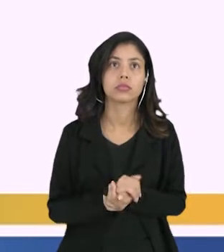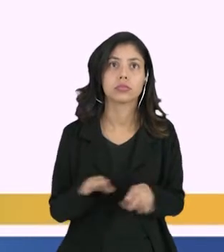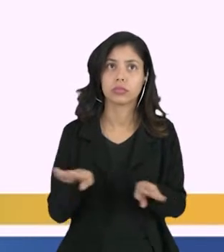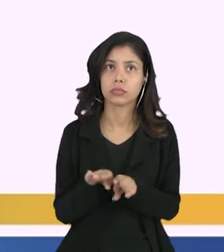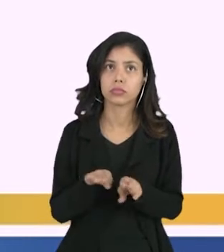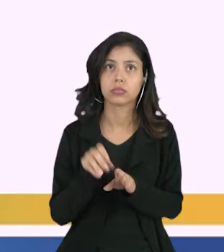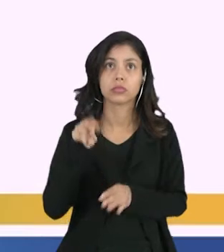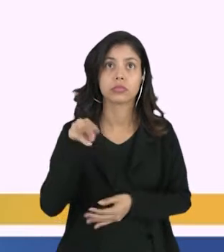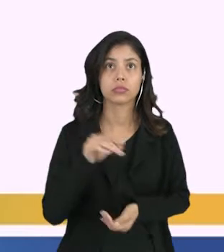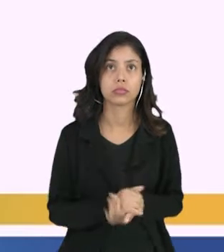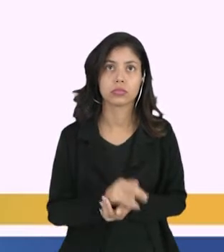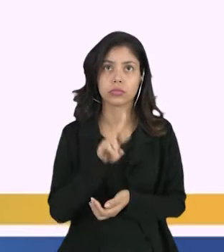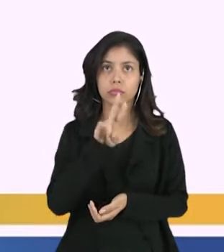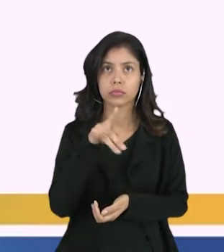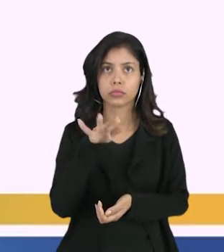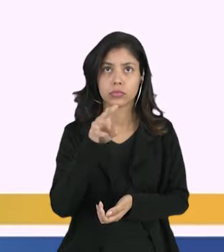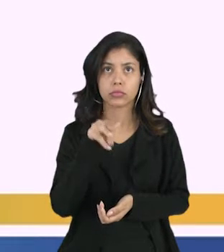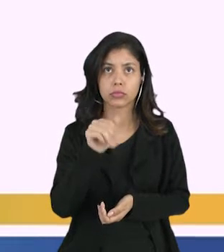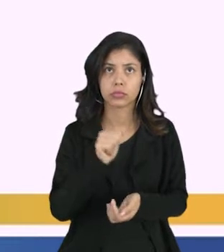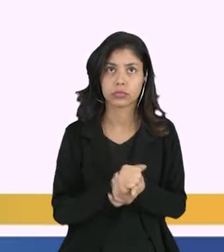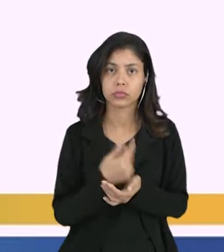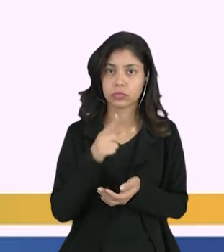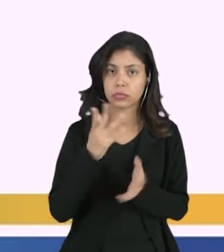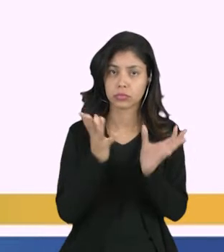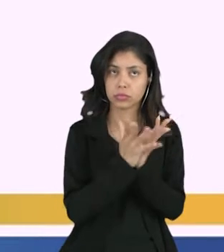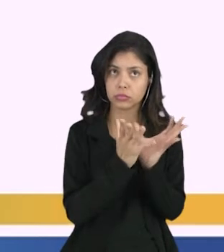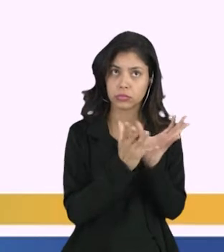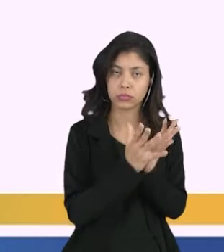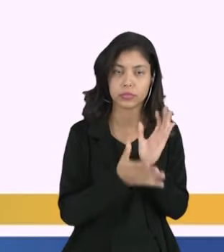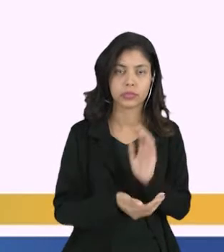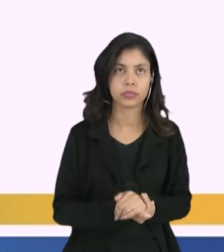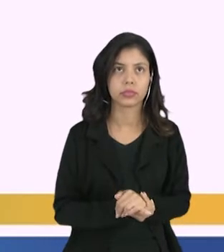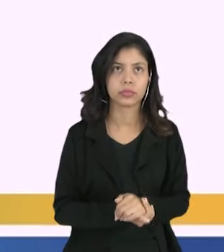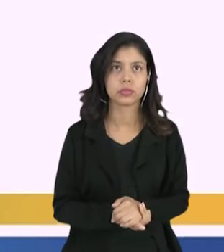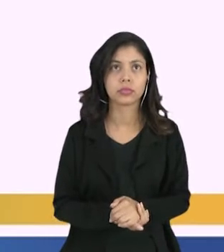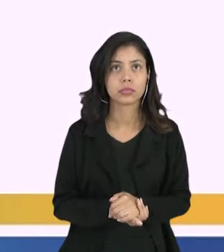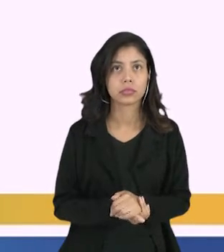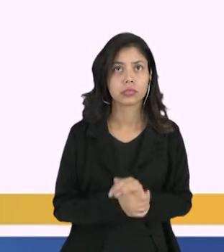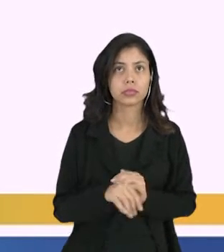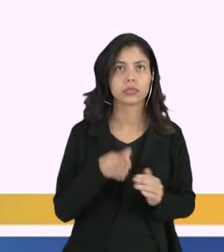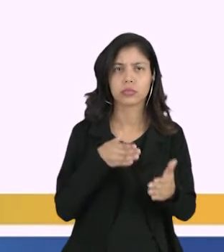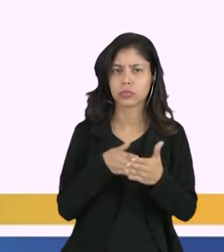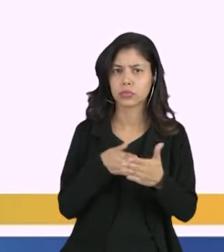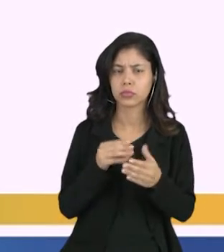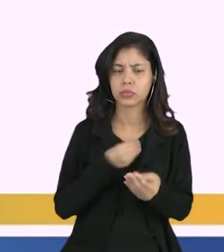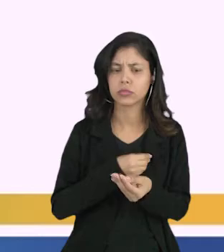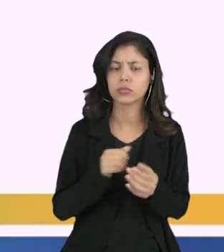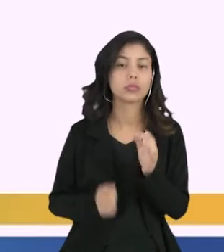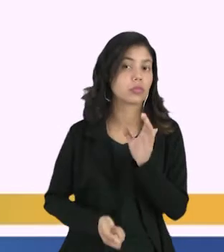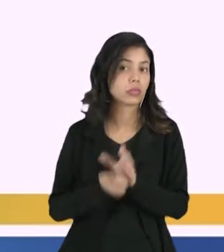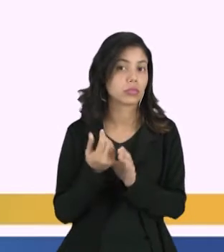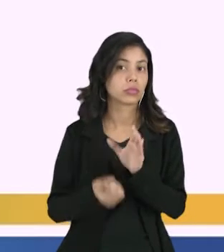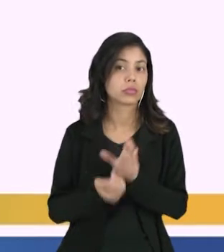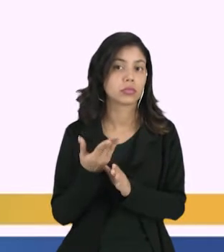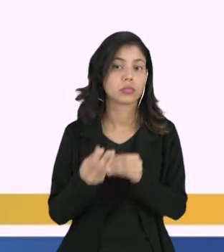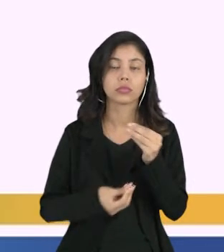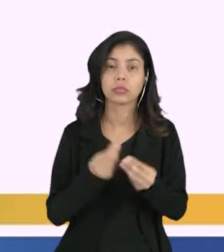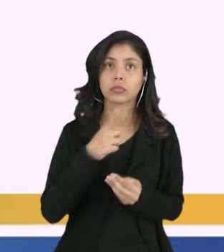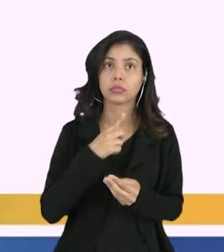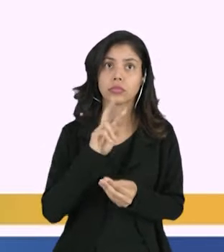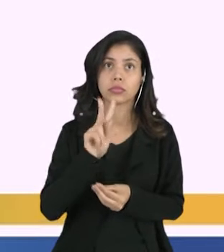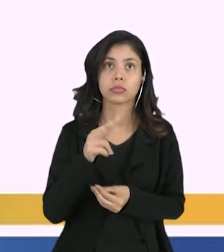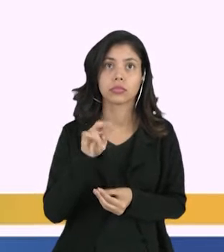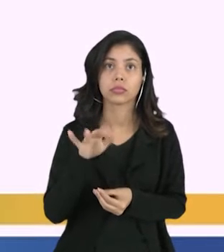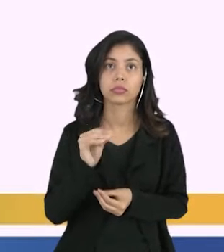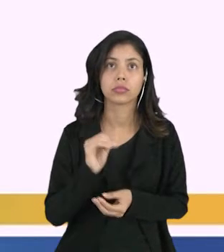é também quem detém a hegemonia de sua comunidade, ó. Quem detém os meios de produção, né? É quem tem a